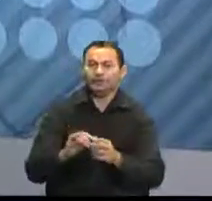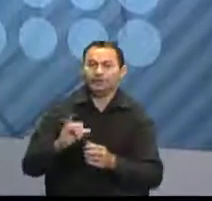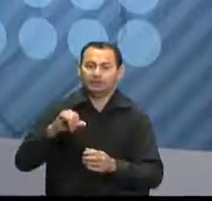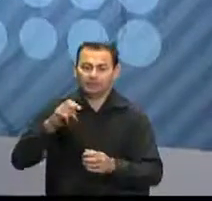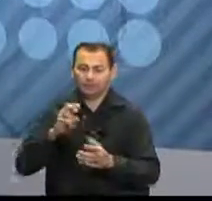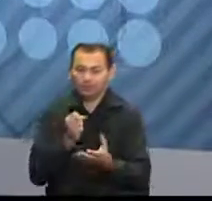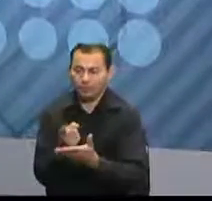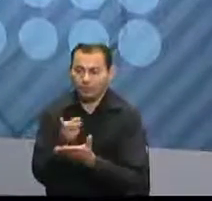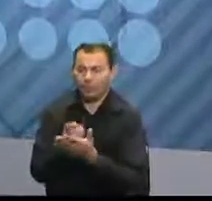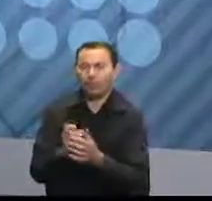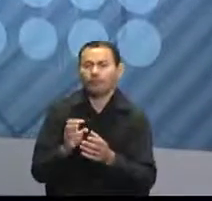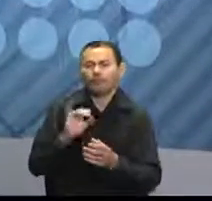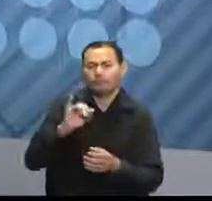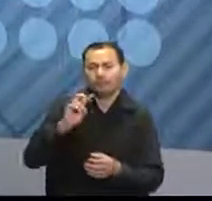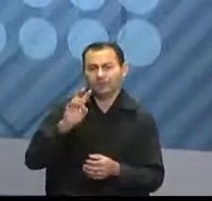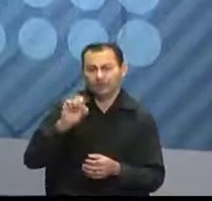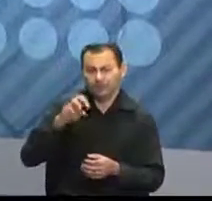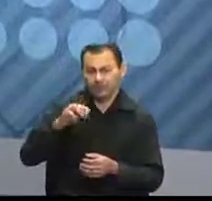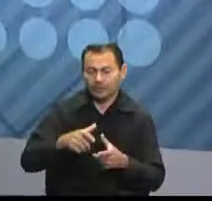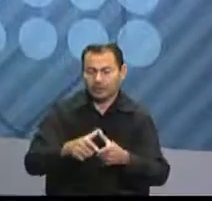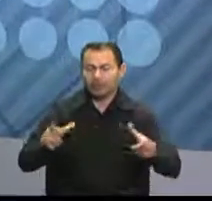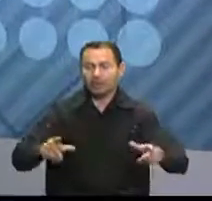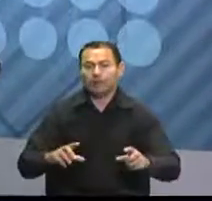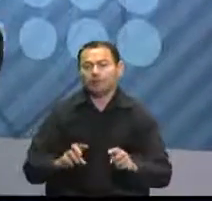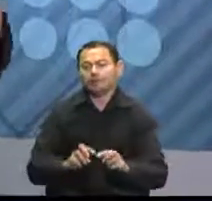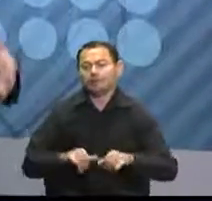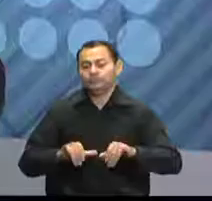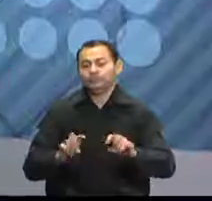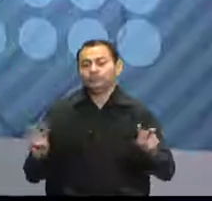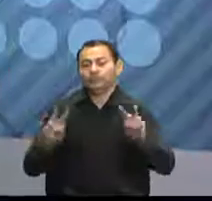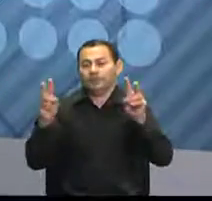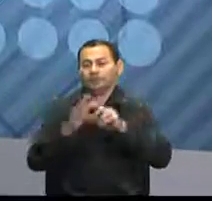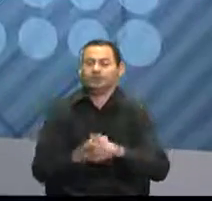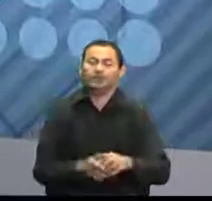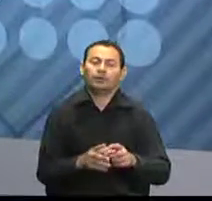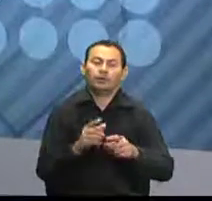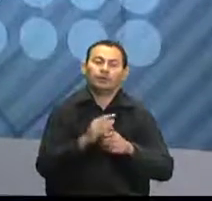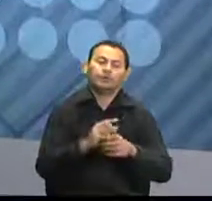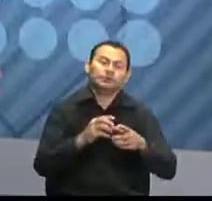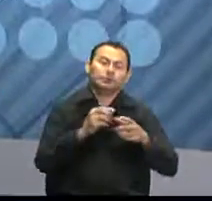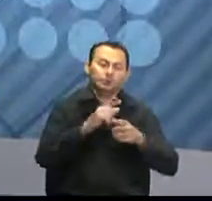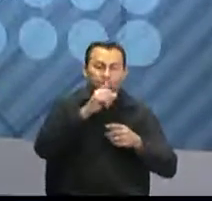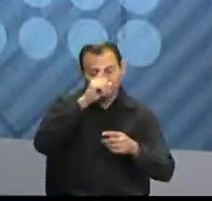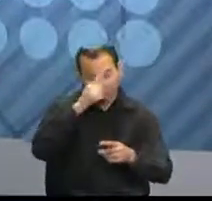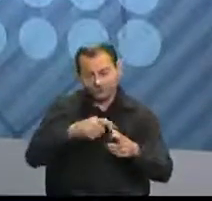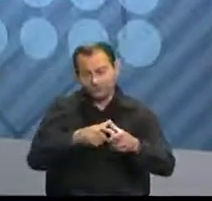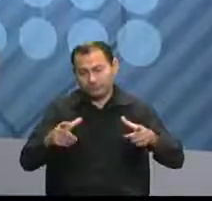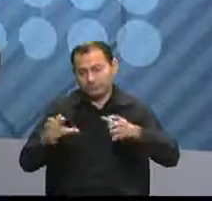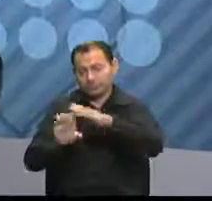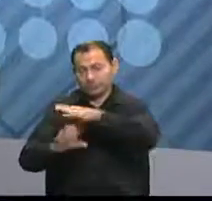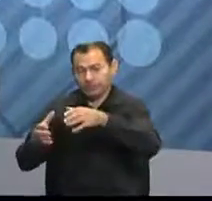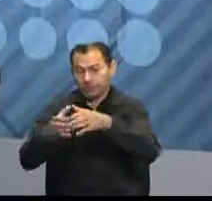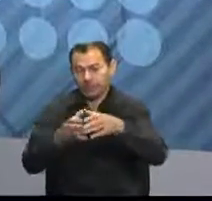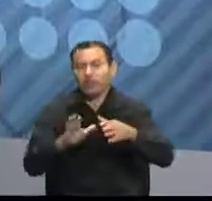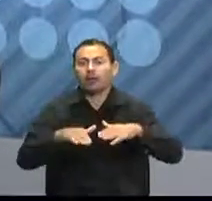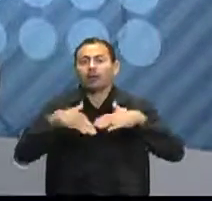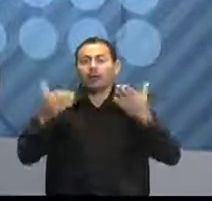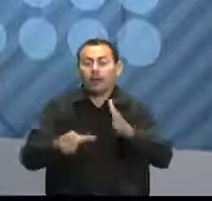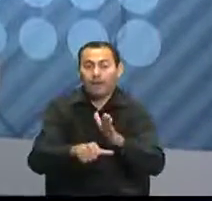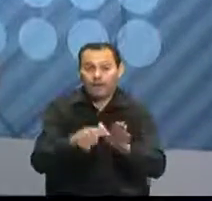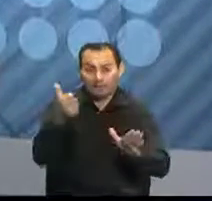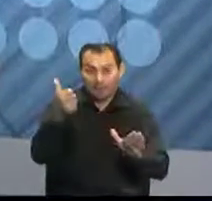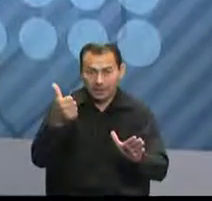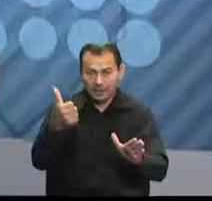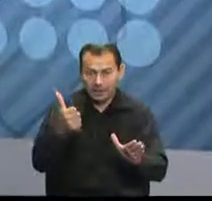investimentos aumentar o valor de mercado da empresa obter maiores níveis de governança corporativa enfim quando ela faz a primeira